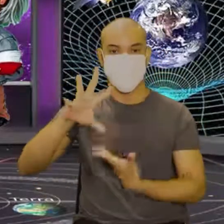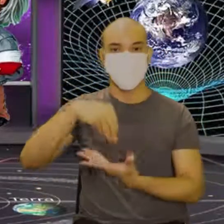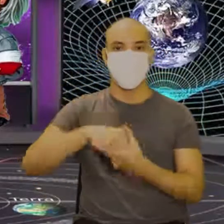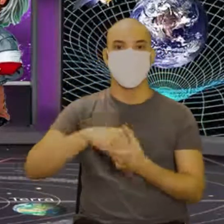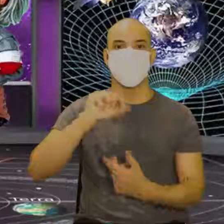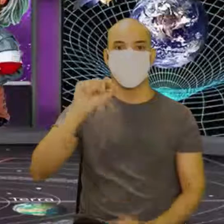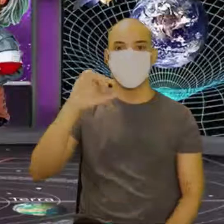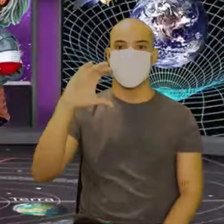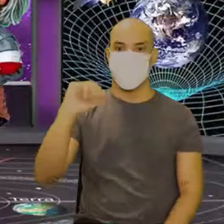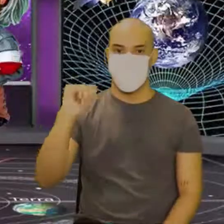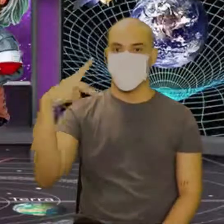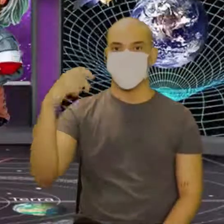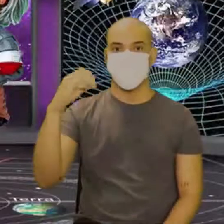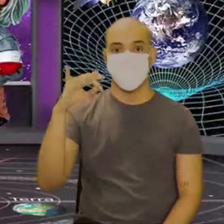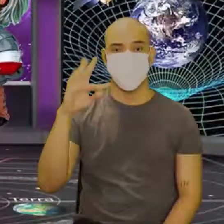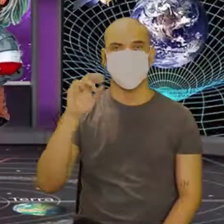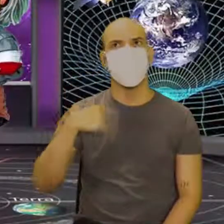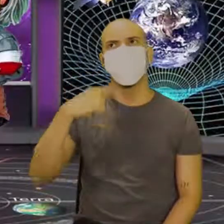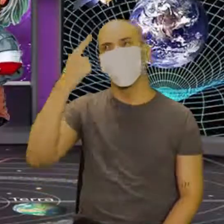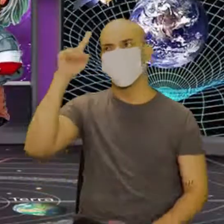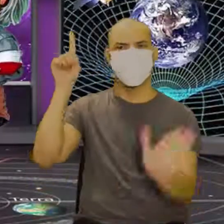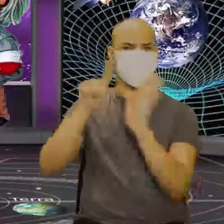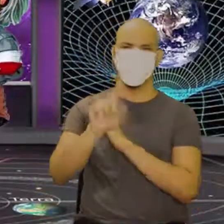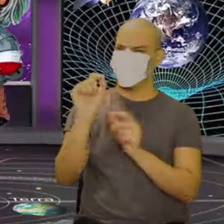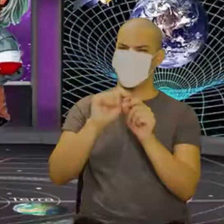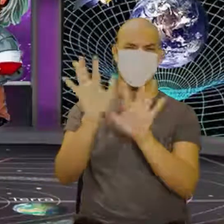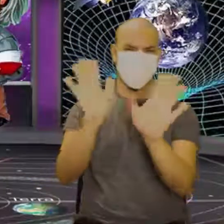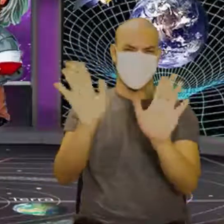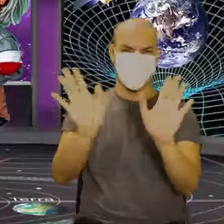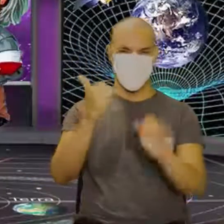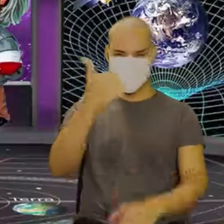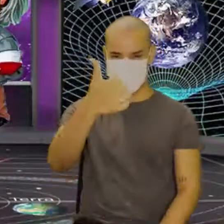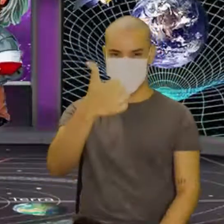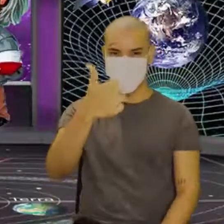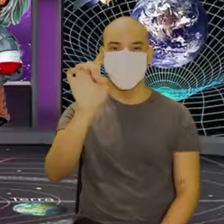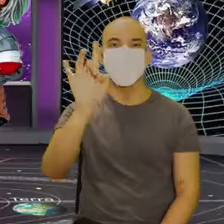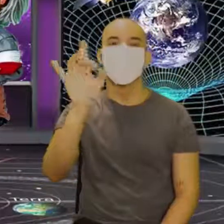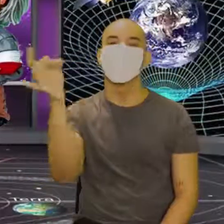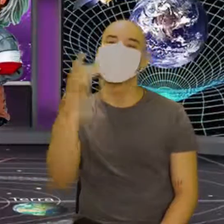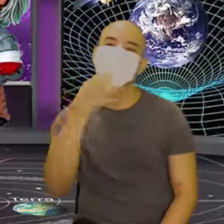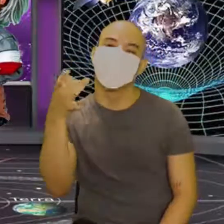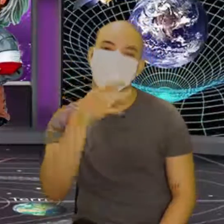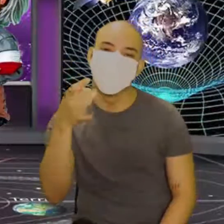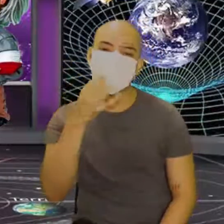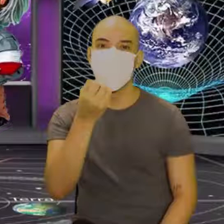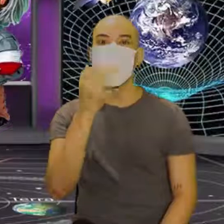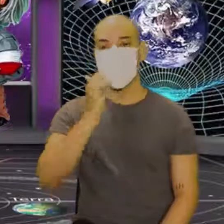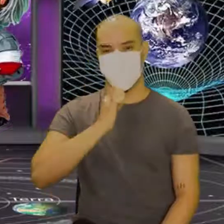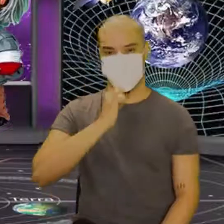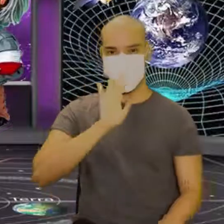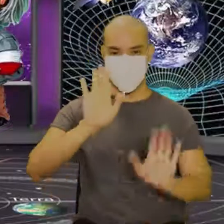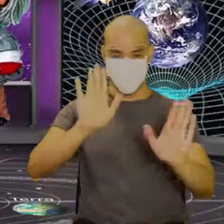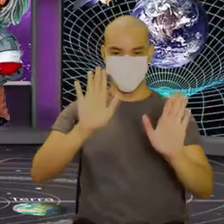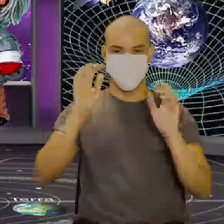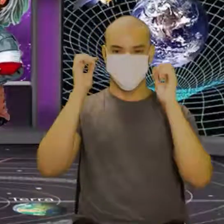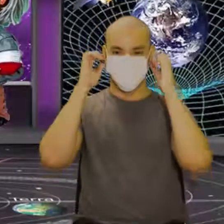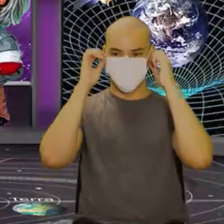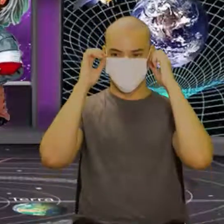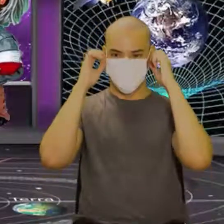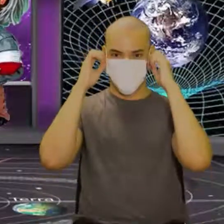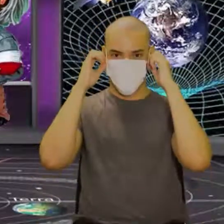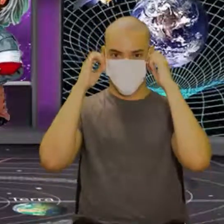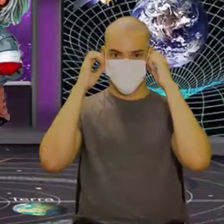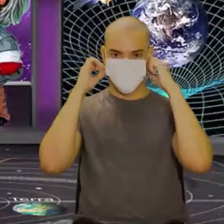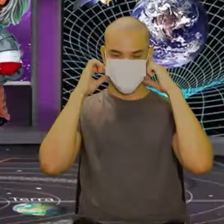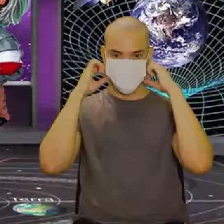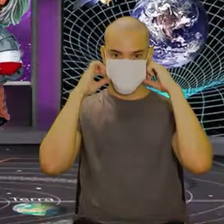no capacitor, né? Se alguém perguntar, mas não faça isso não, tá bom, pessoal? Só foi para descontrair. Vamos para o nosso exemplo, olha só. Lá no nosso